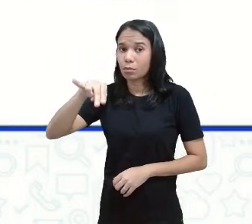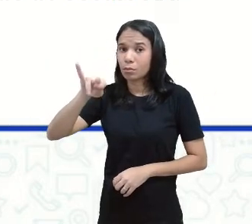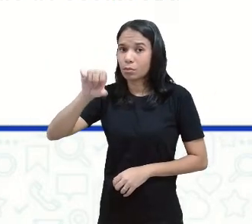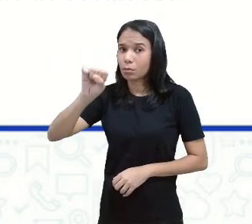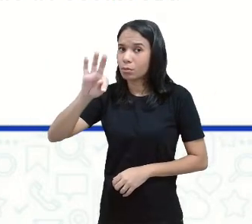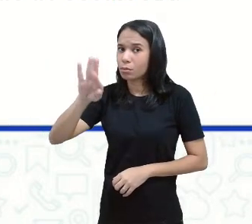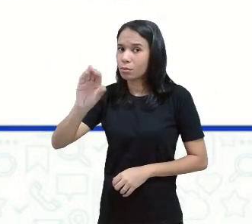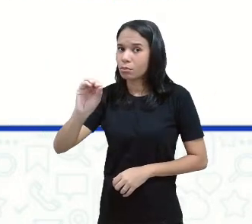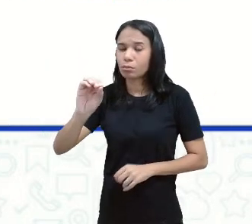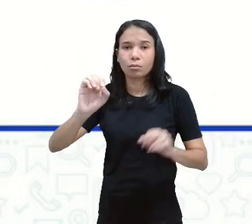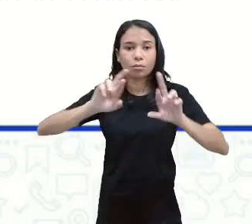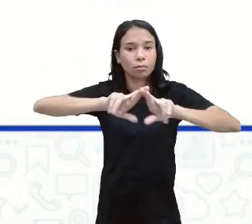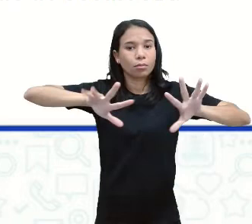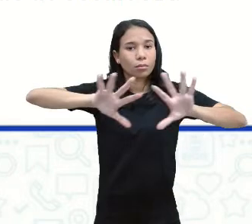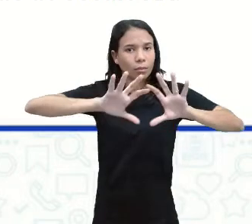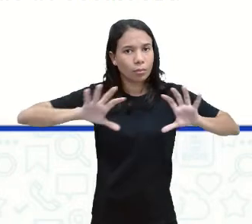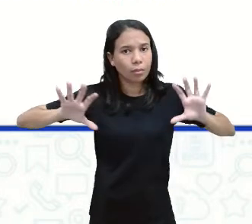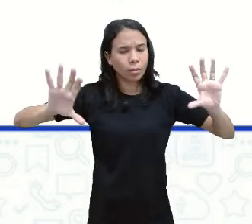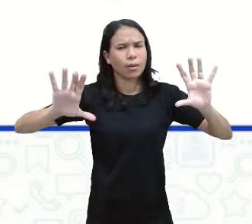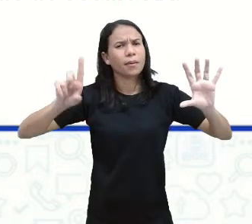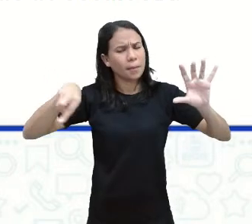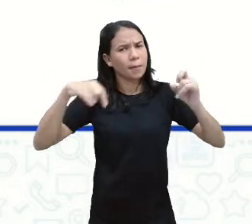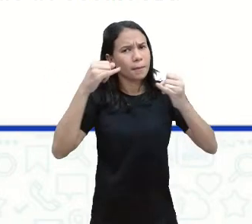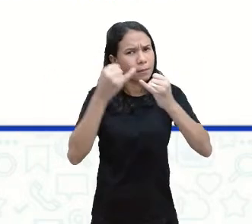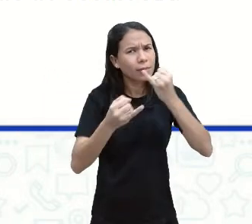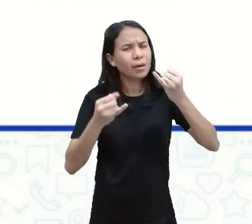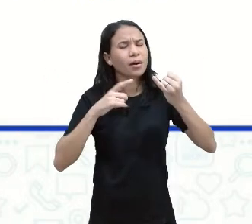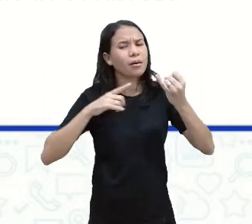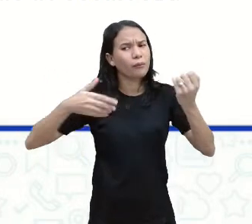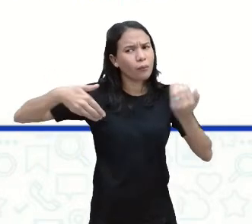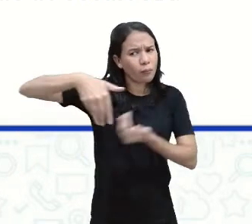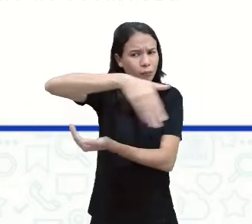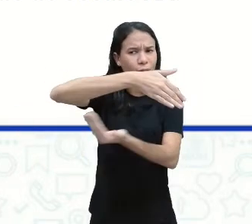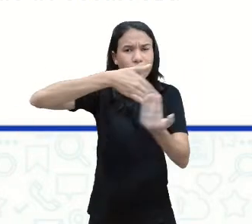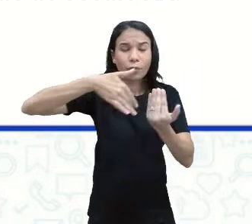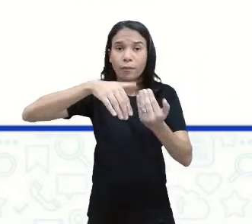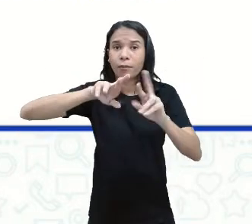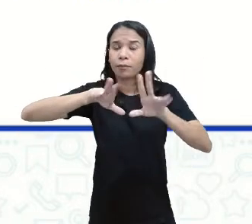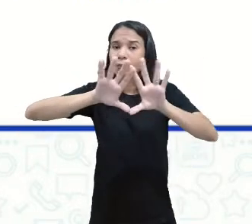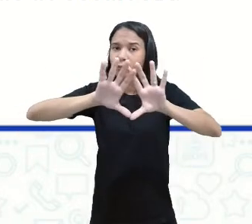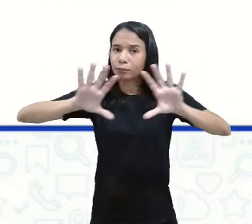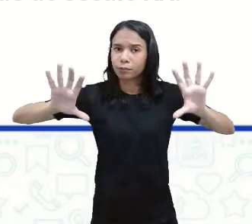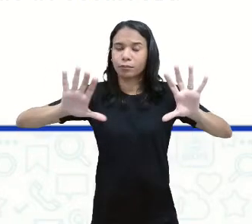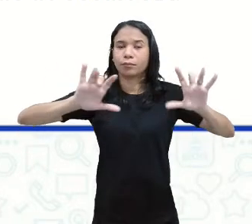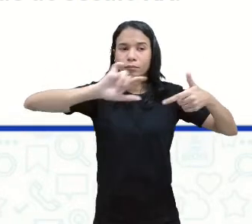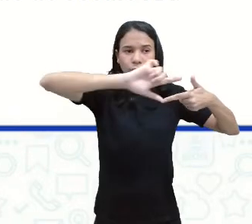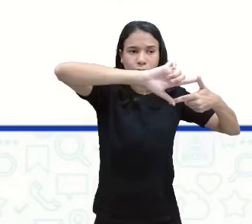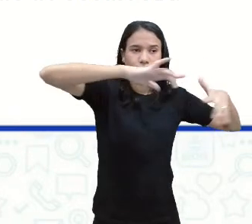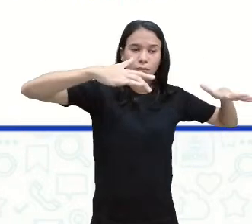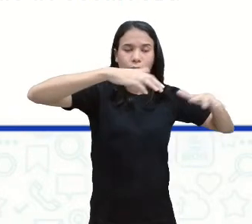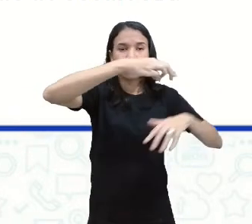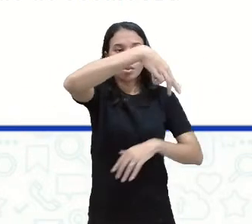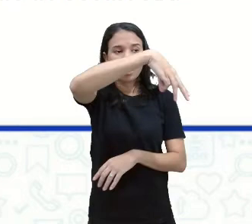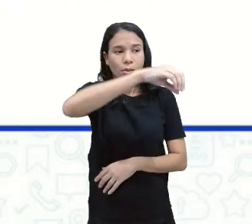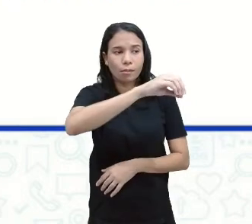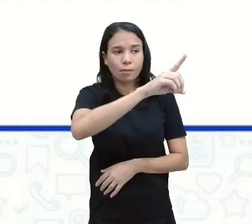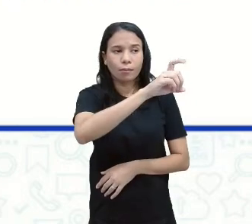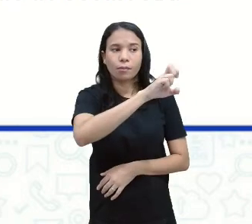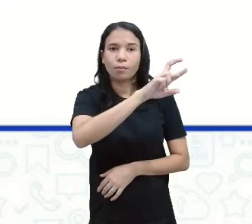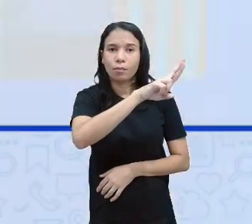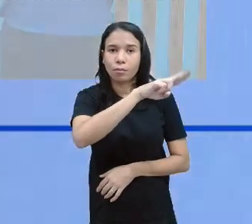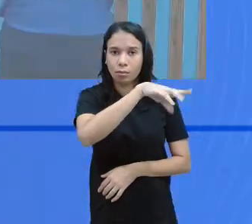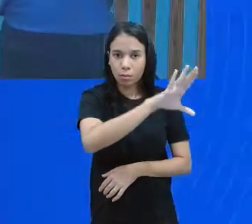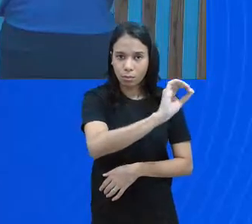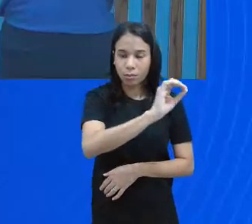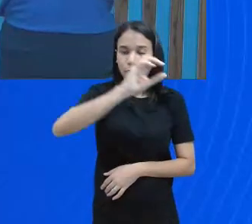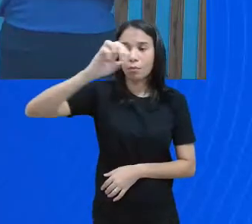Não são a mesma coisa, são parecidos, tem uma relação entre eles, mas não é a mesma coisa, tá bom? Isso é importante a gente